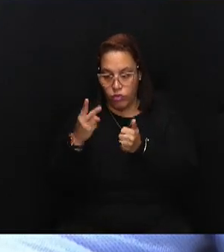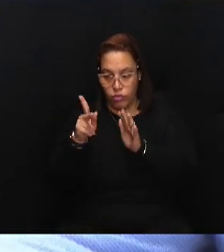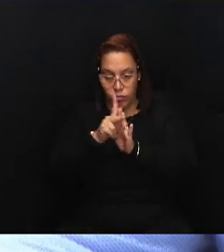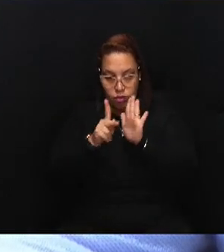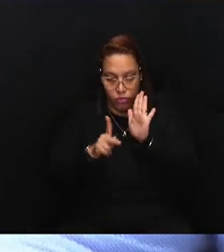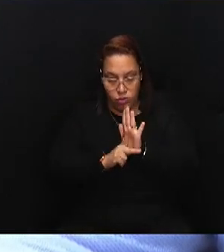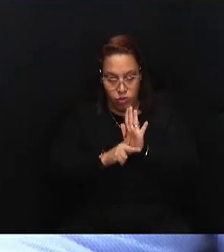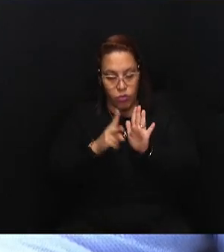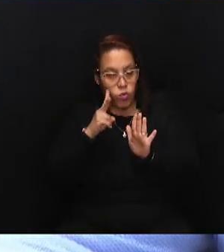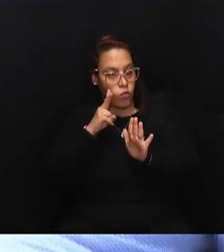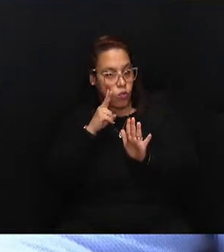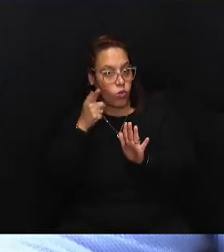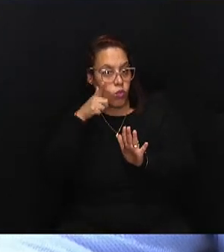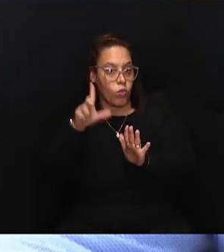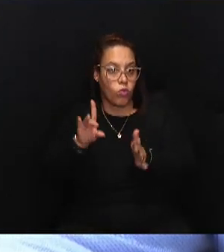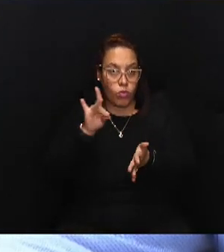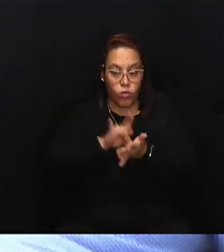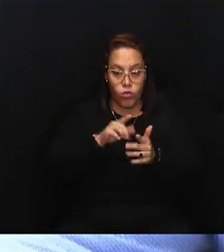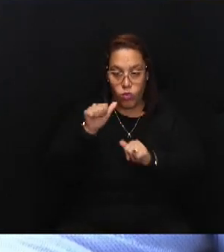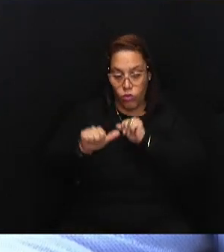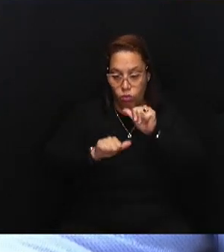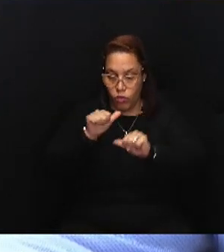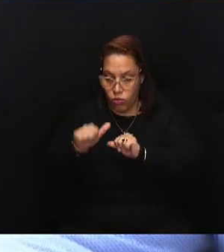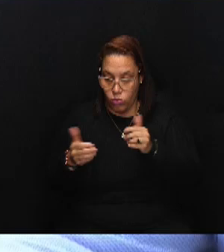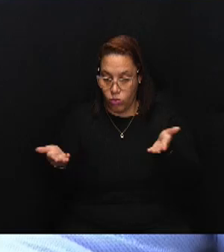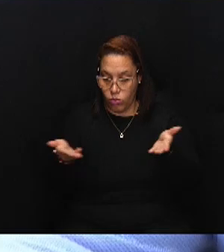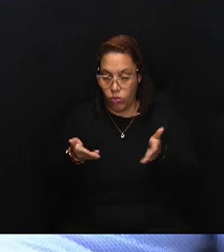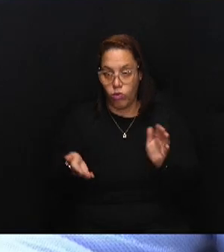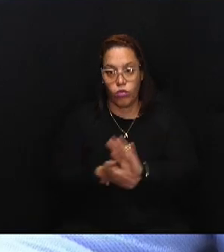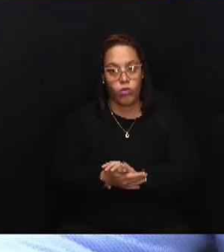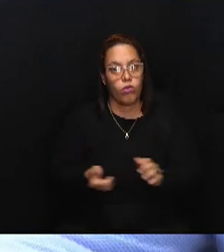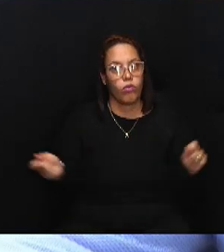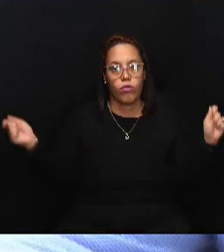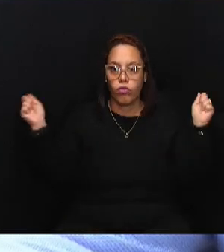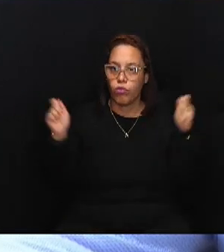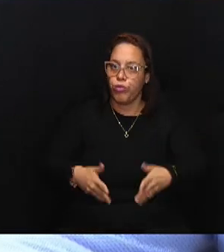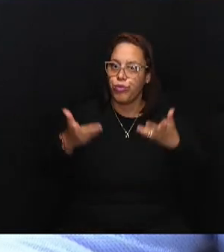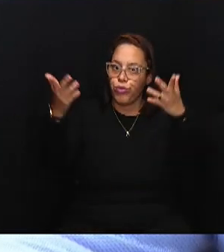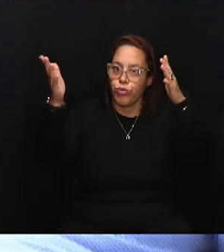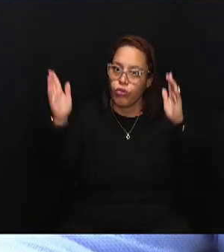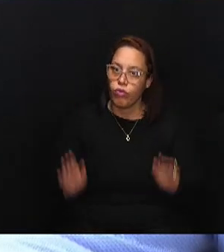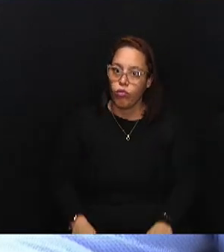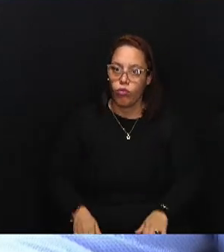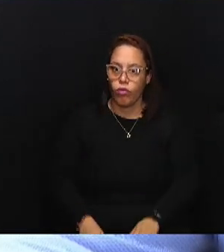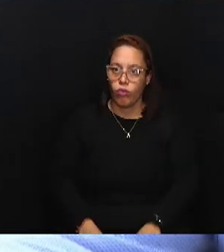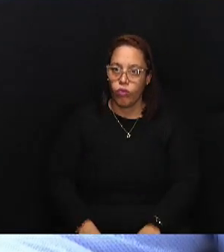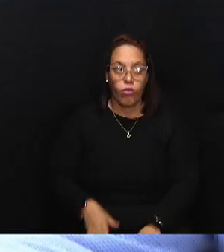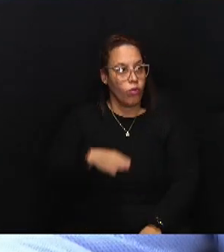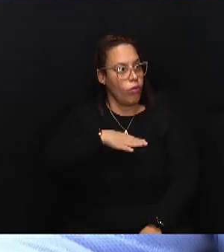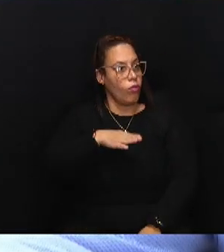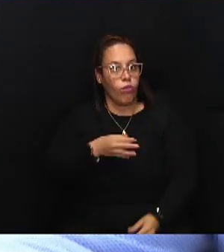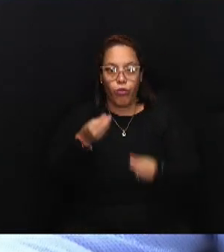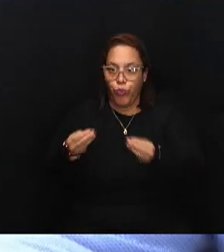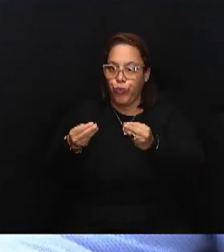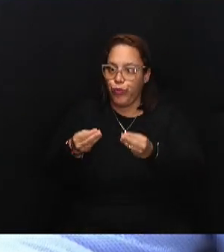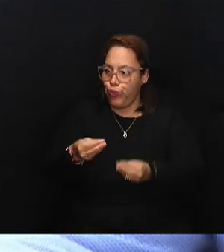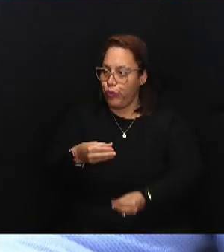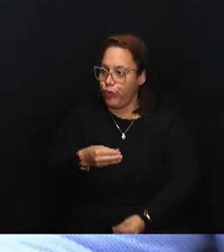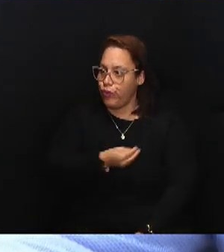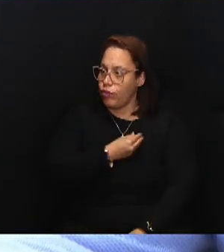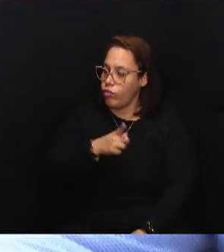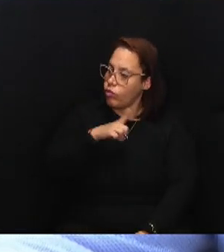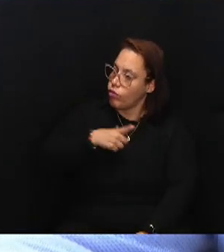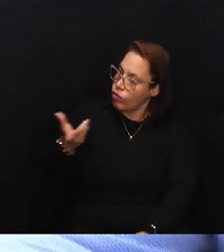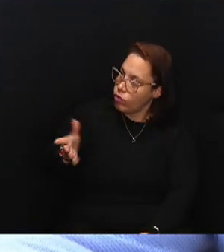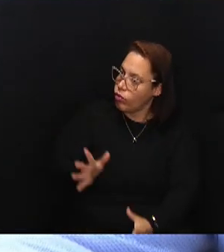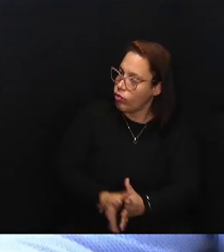poder ver se a gente consegue, de fato, transformar o cenário atual. Porque não é possível uma cidade como Campinas, com a qualidade de vida que nós temos,